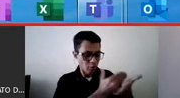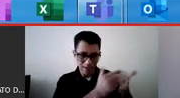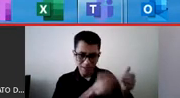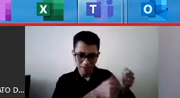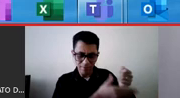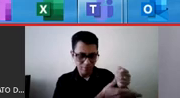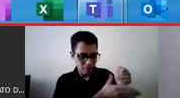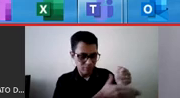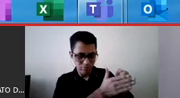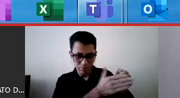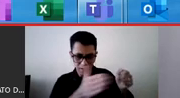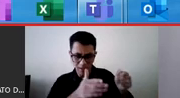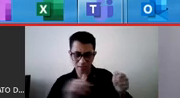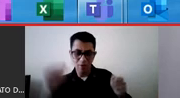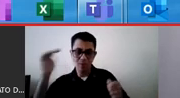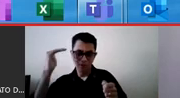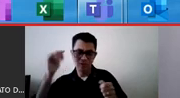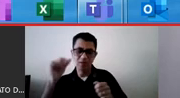macro competência.